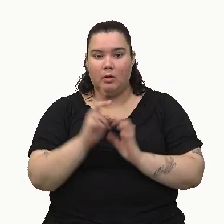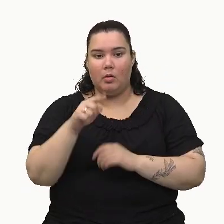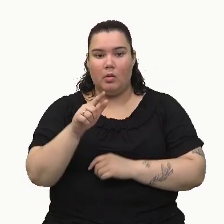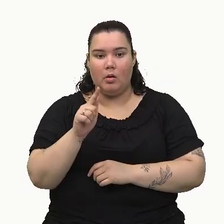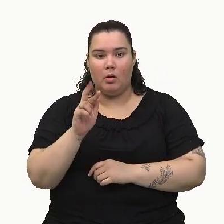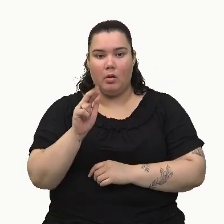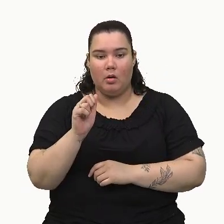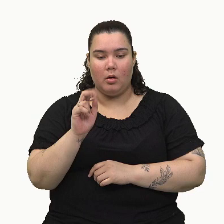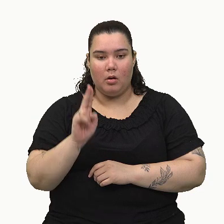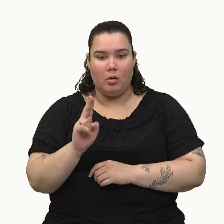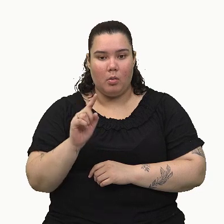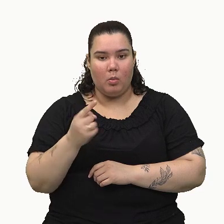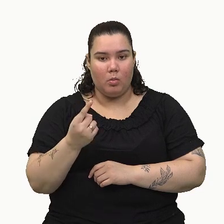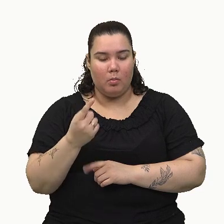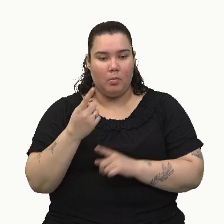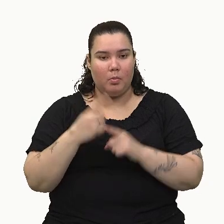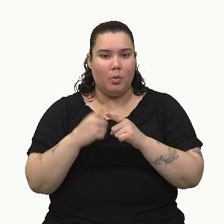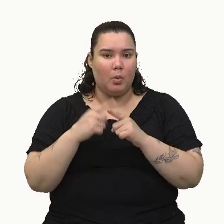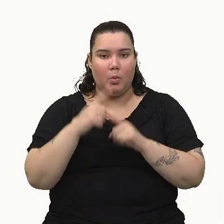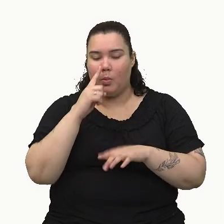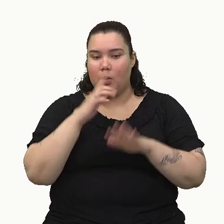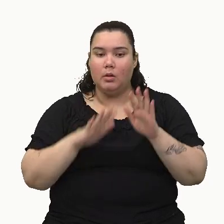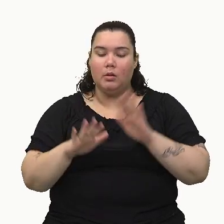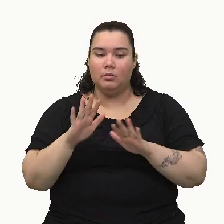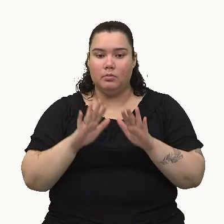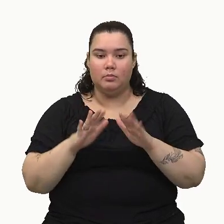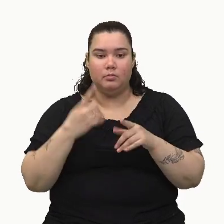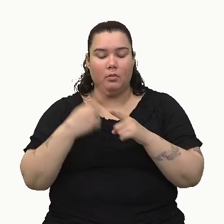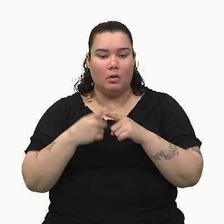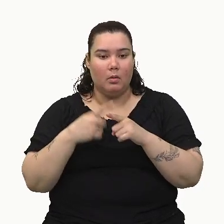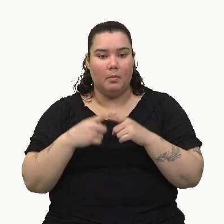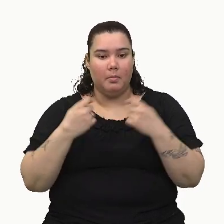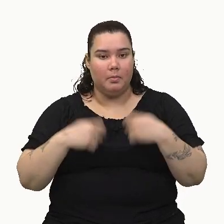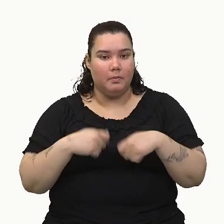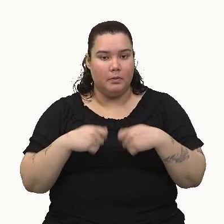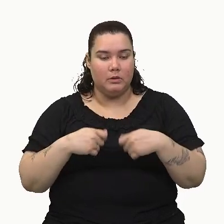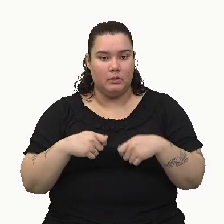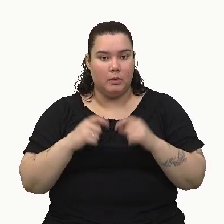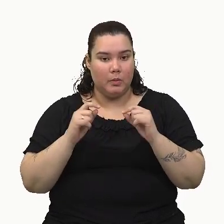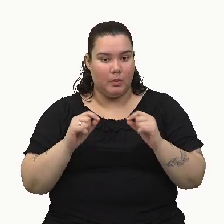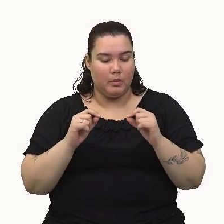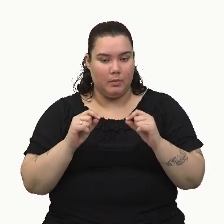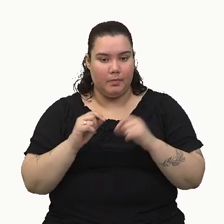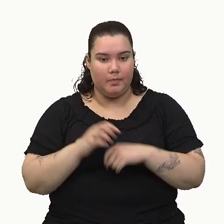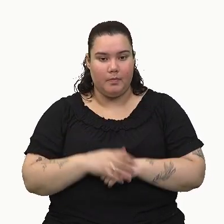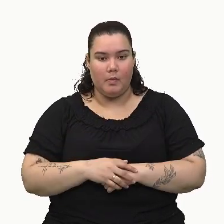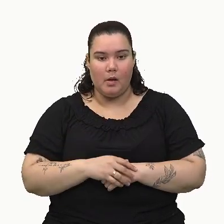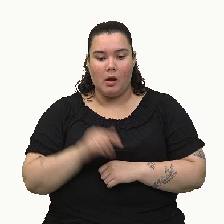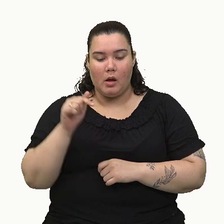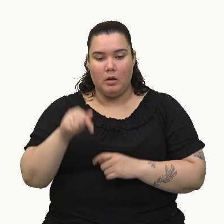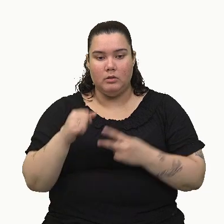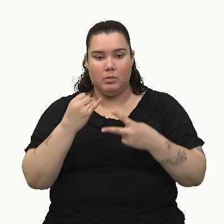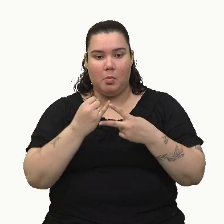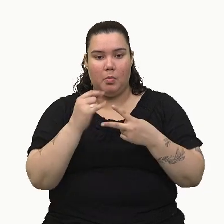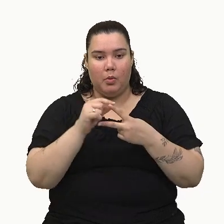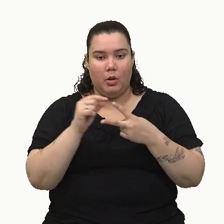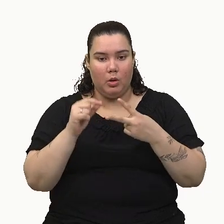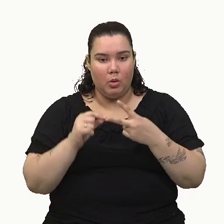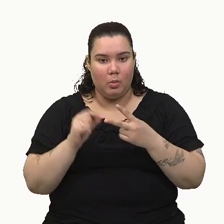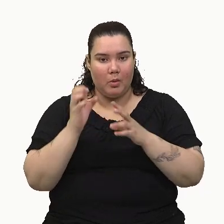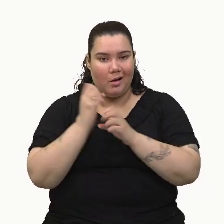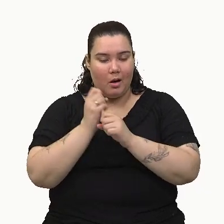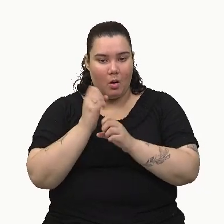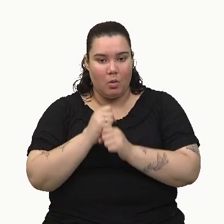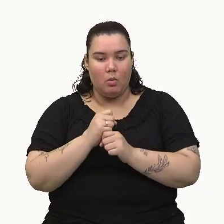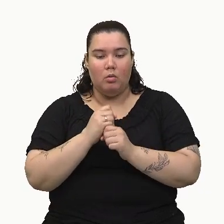Mas cuidado, por quê? Porque a gente sempre deve pegar uma função polinomial e